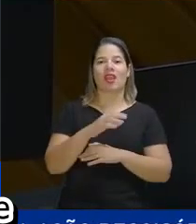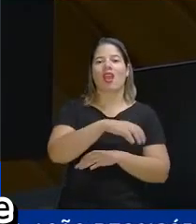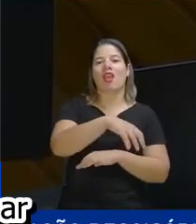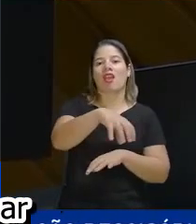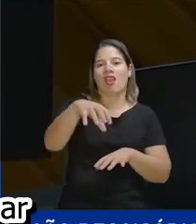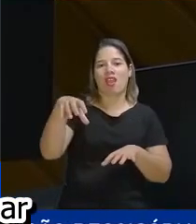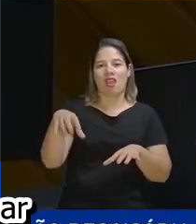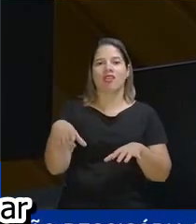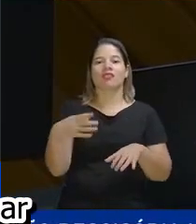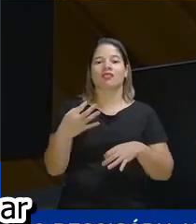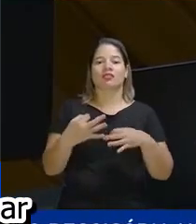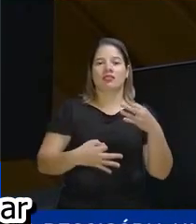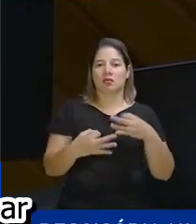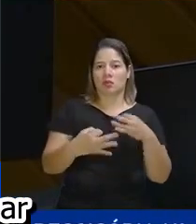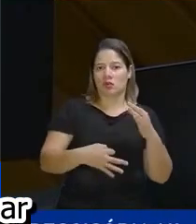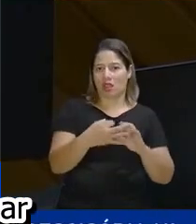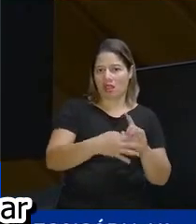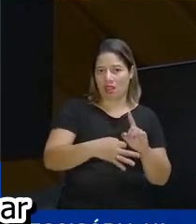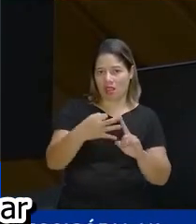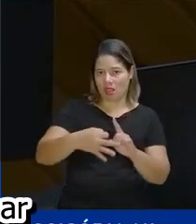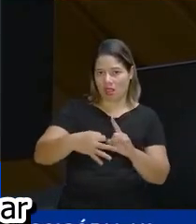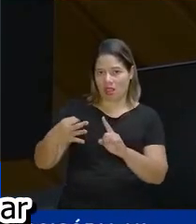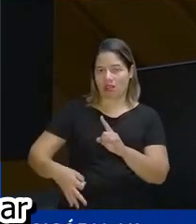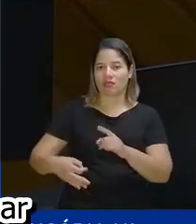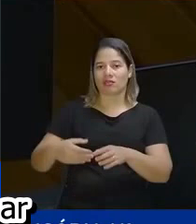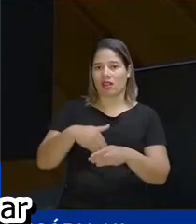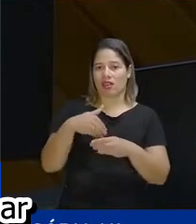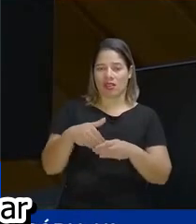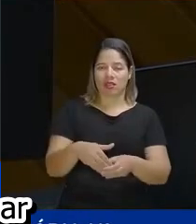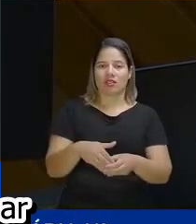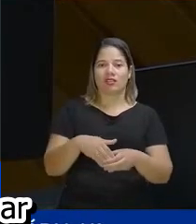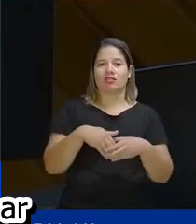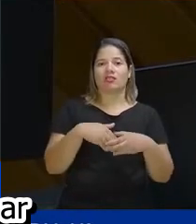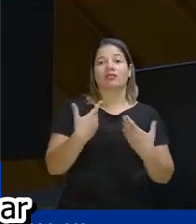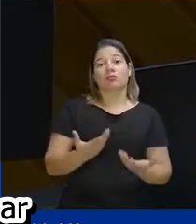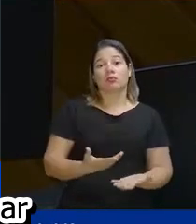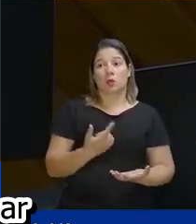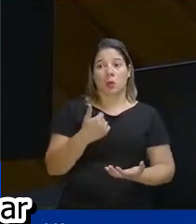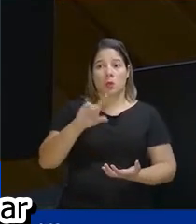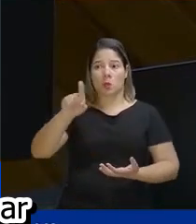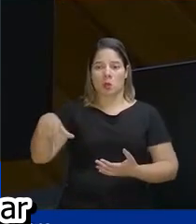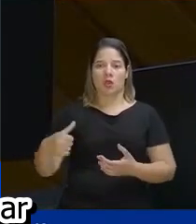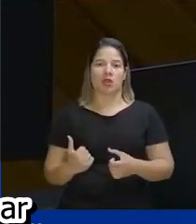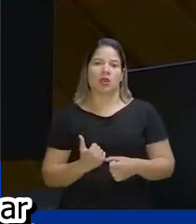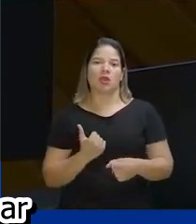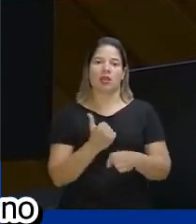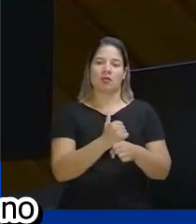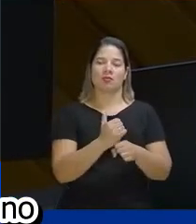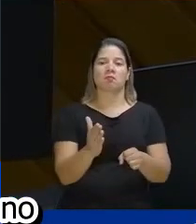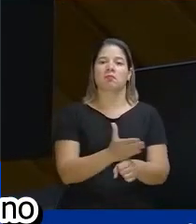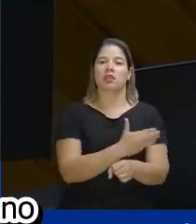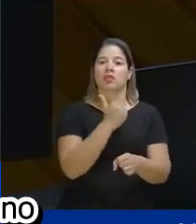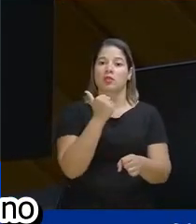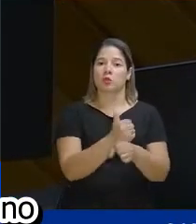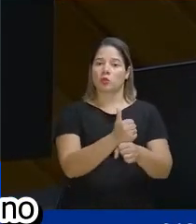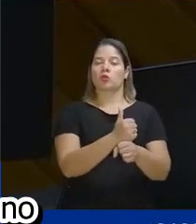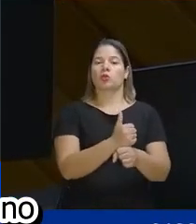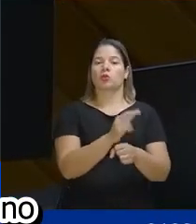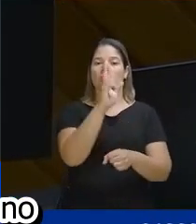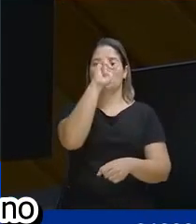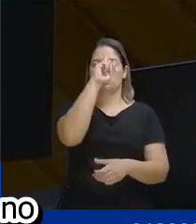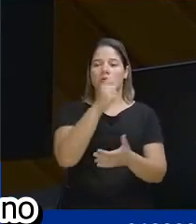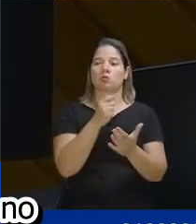eleitorais competência para tanto, de modo que não cabe ao julgador usurpar das atribuições constitucionalmente outorgadas ao legislador